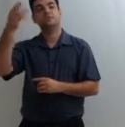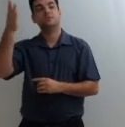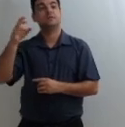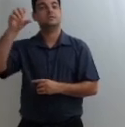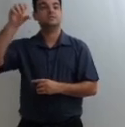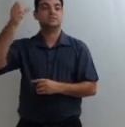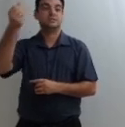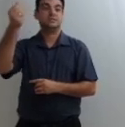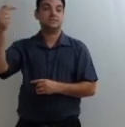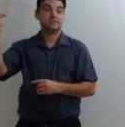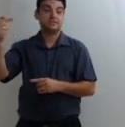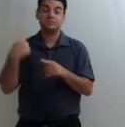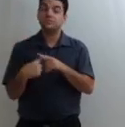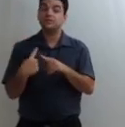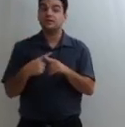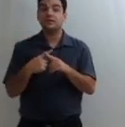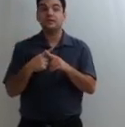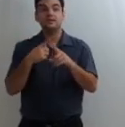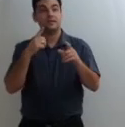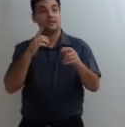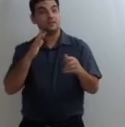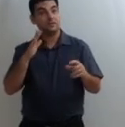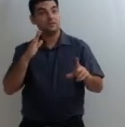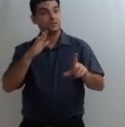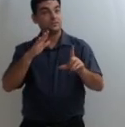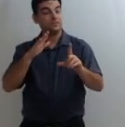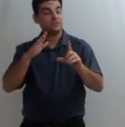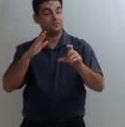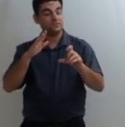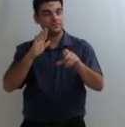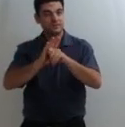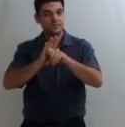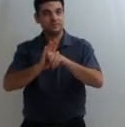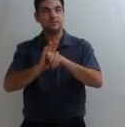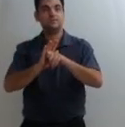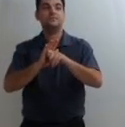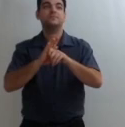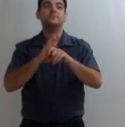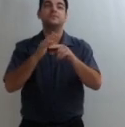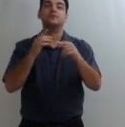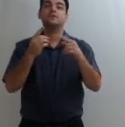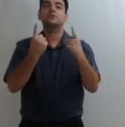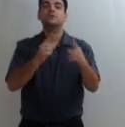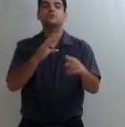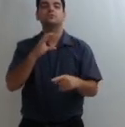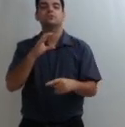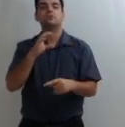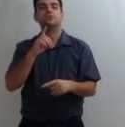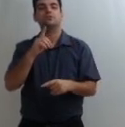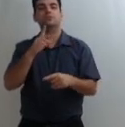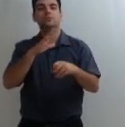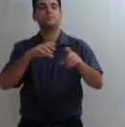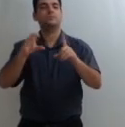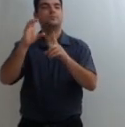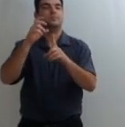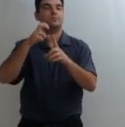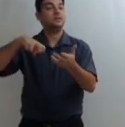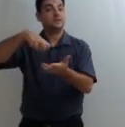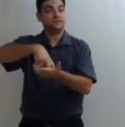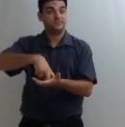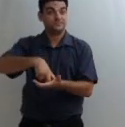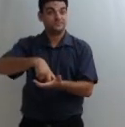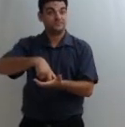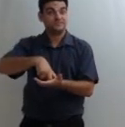infração do artigo 288 do Código Penal, não foi conhecida pela decisão agravada, pela falta